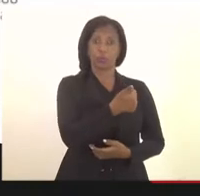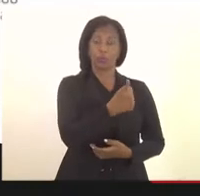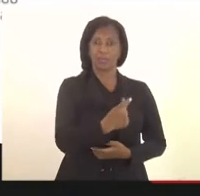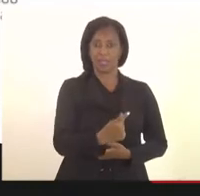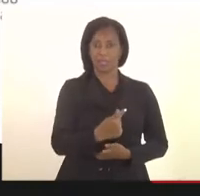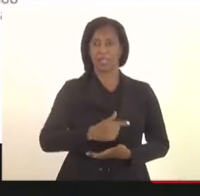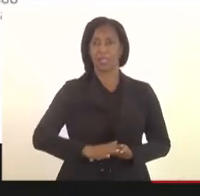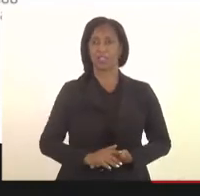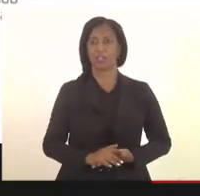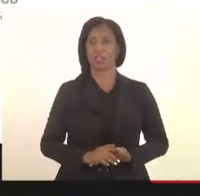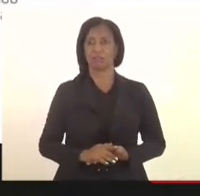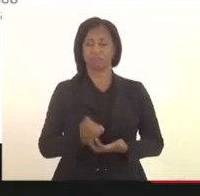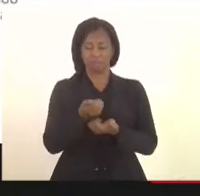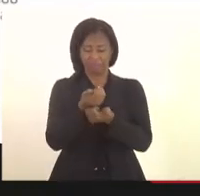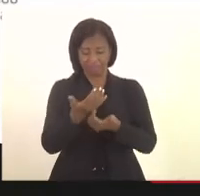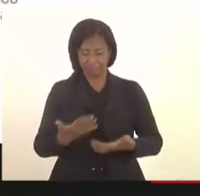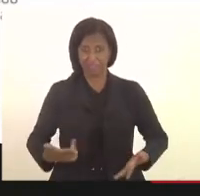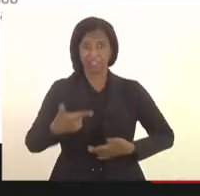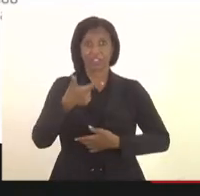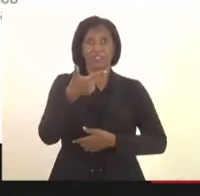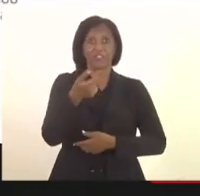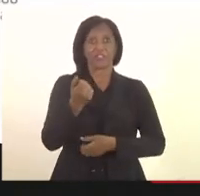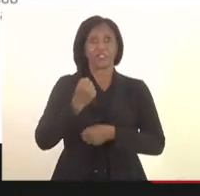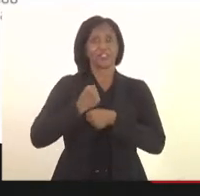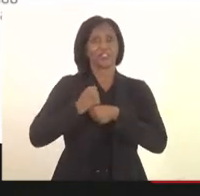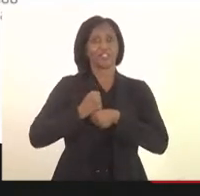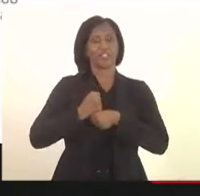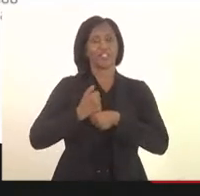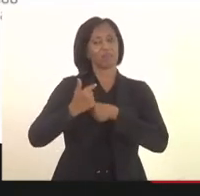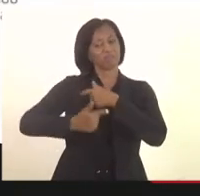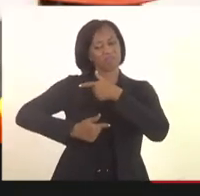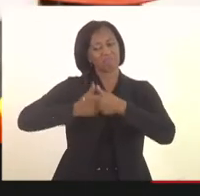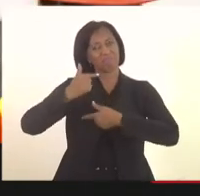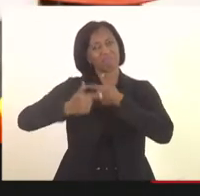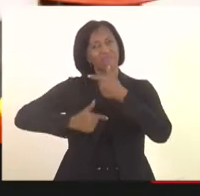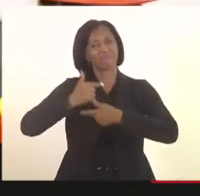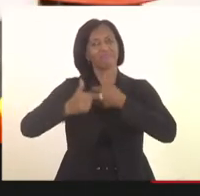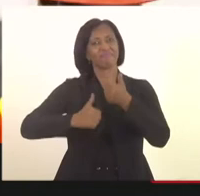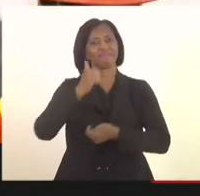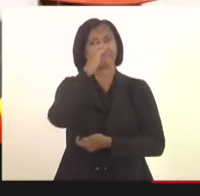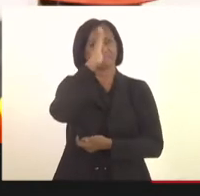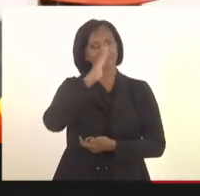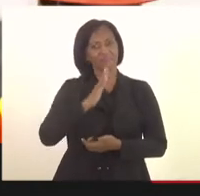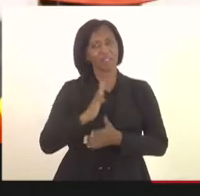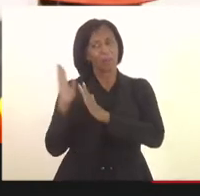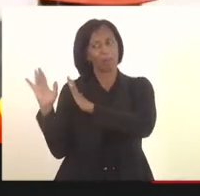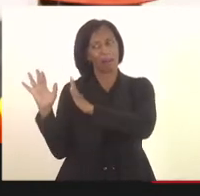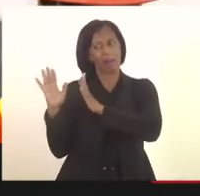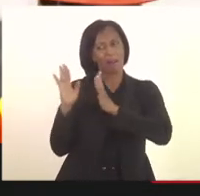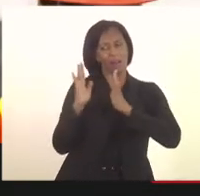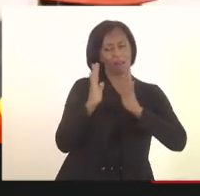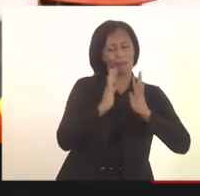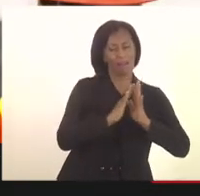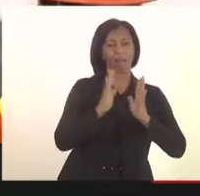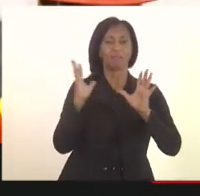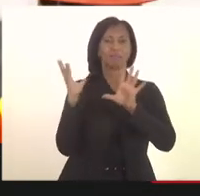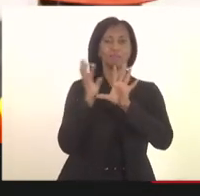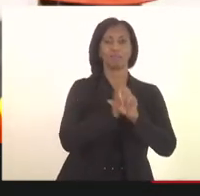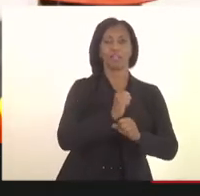2017, celebramos 20 anos de presença no Brasil. Bom, de lá para cá, então, são 23